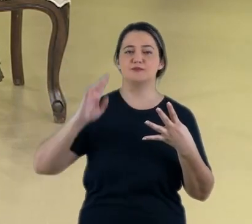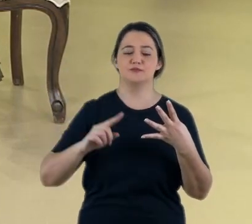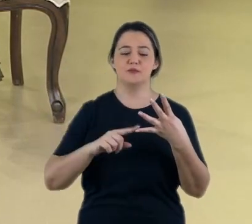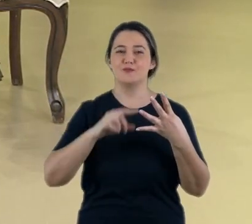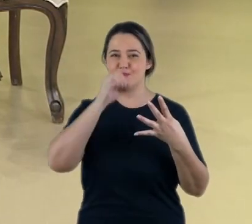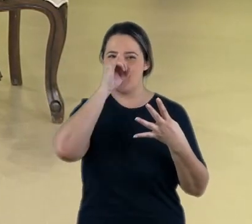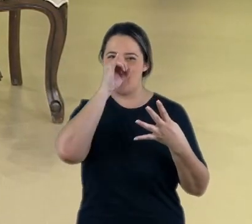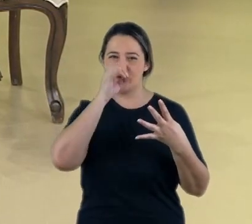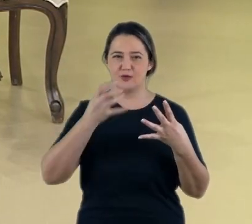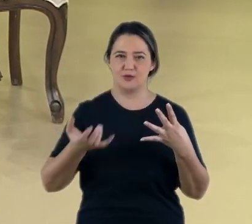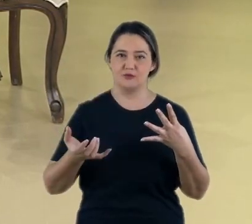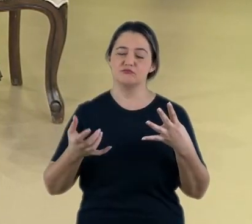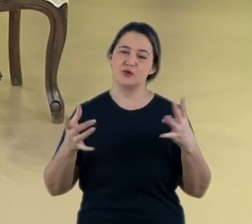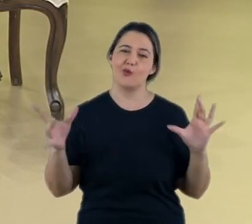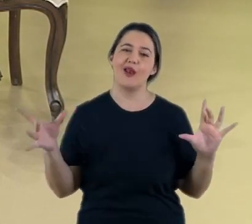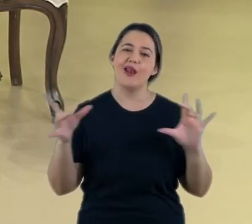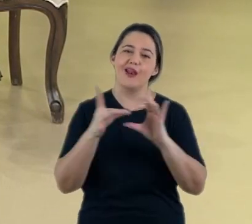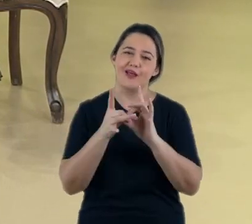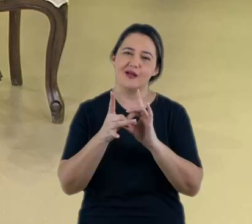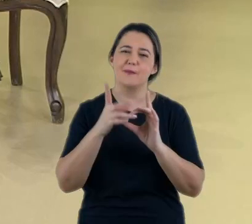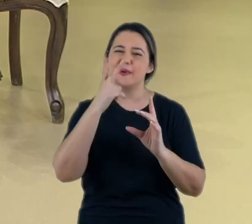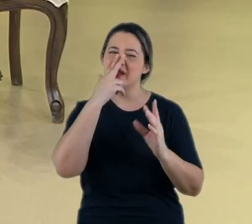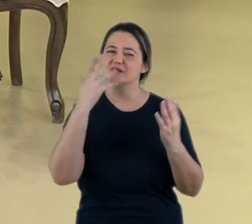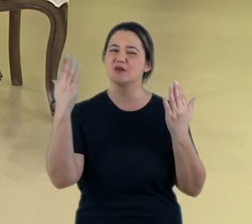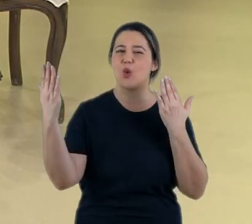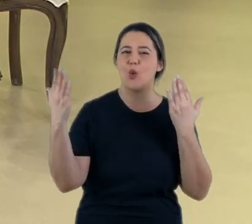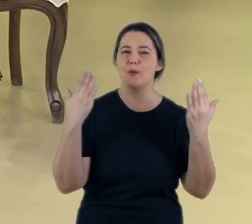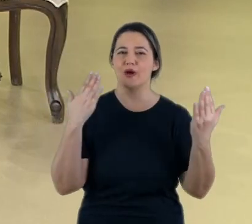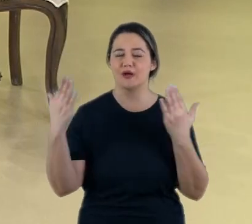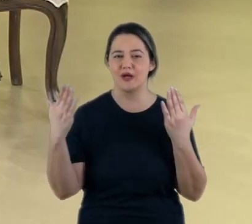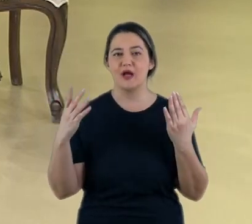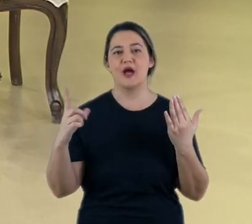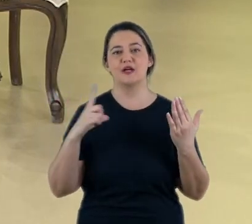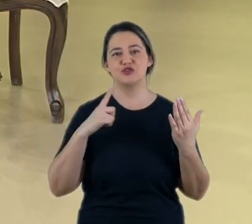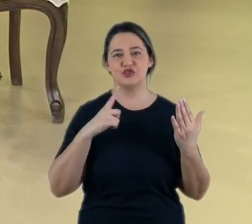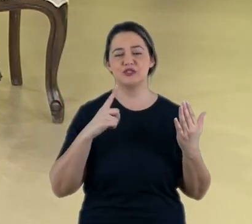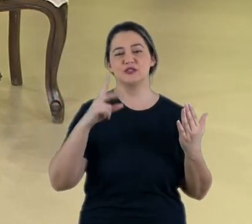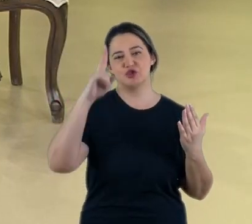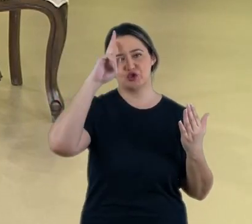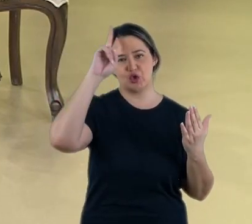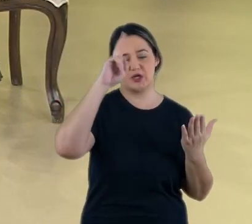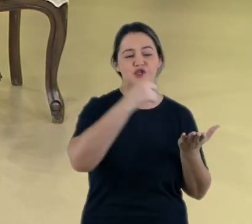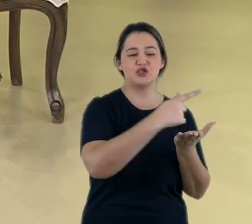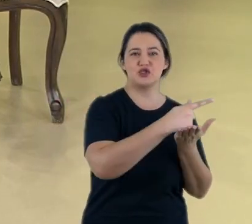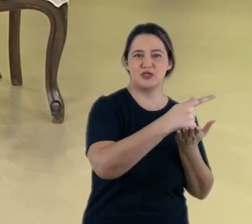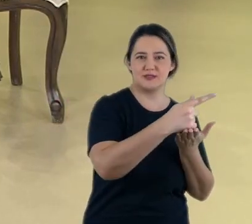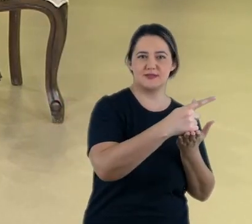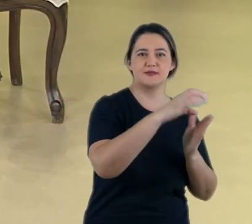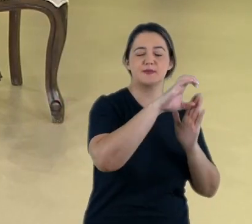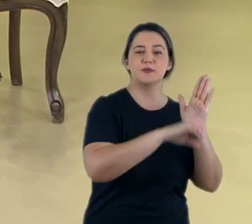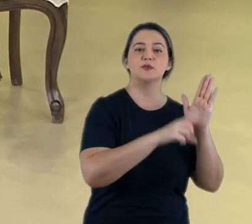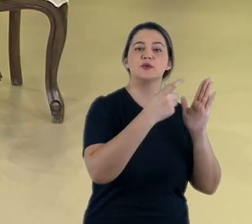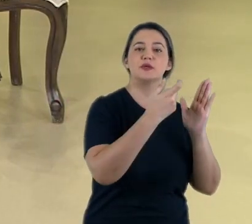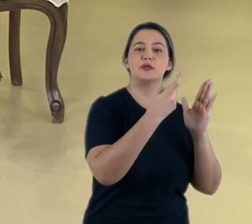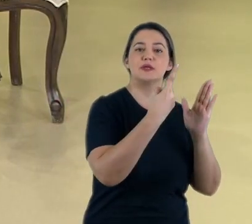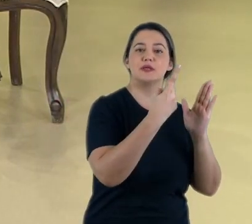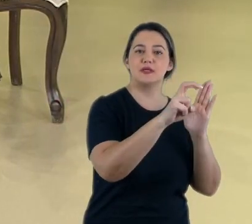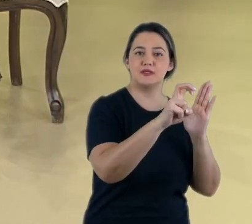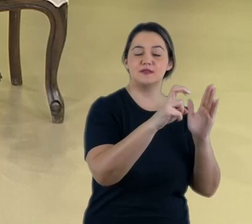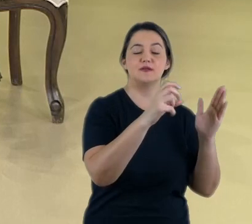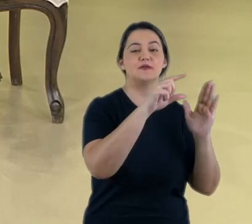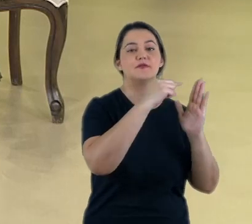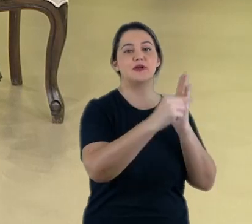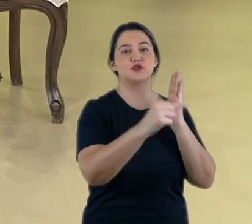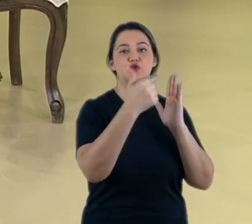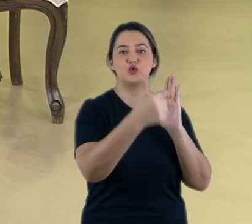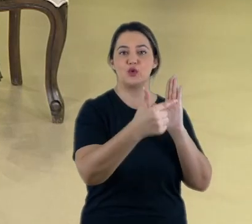associação com a aliança abraâmica, que vinha de Gênesis capítulo 15, verso 2, onde diz que, como o